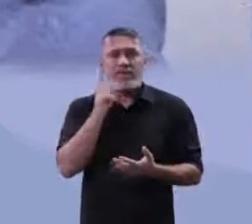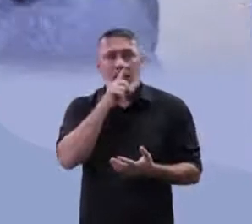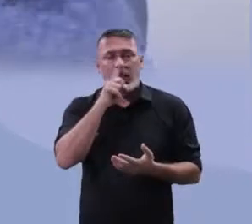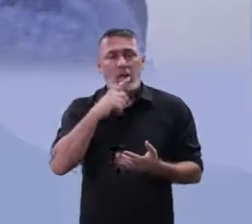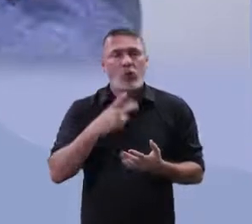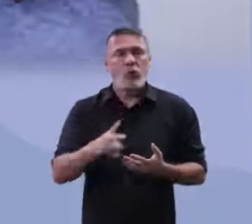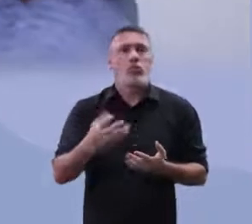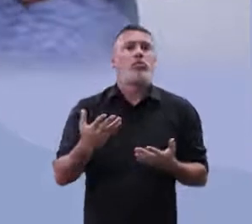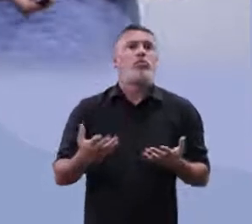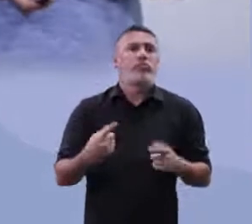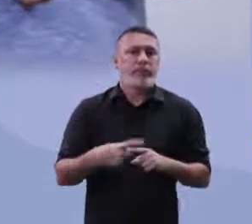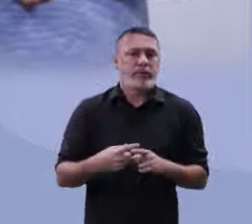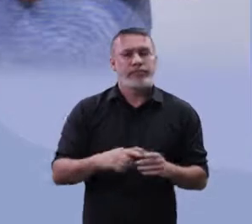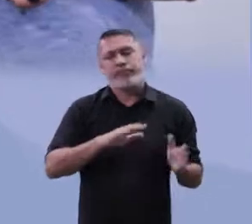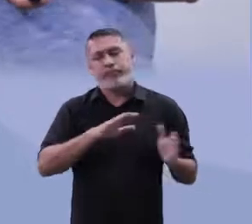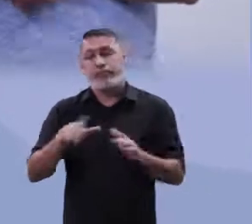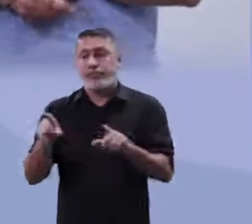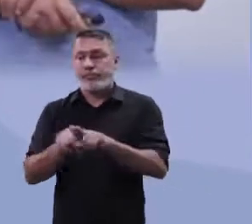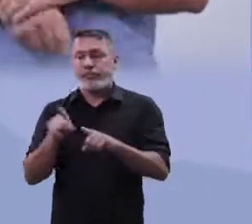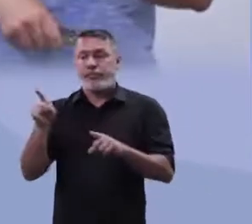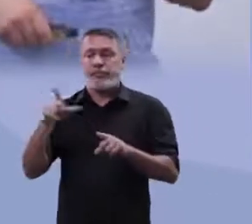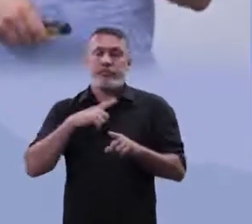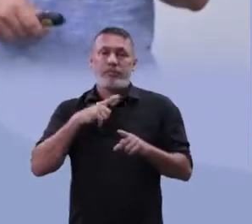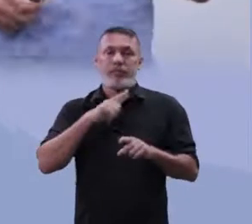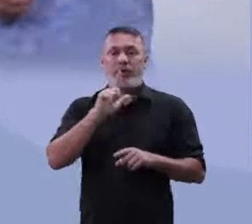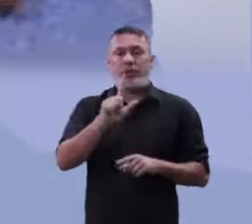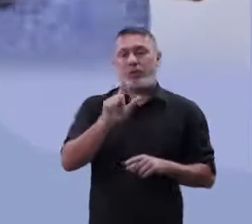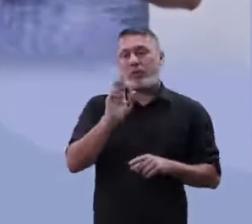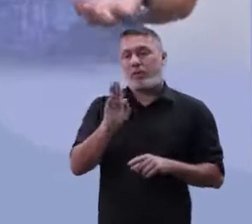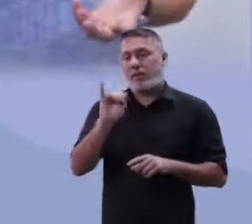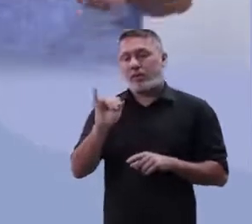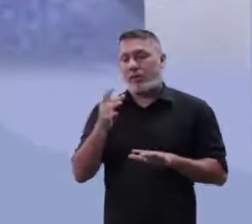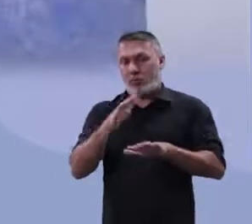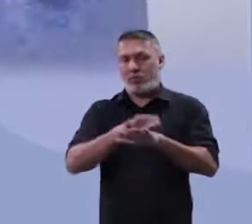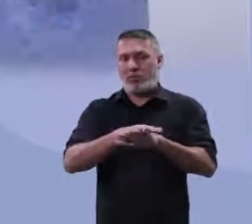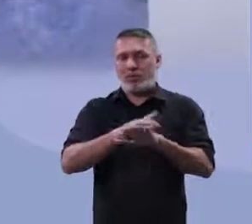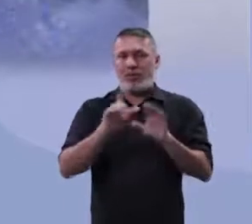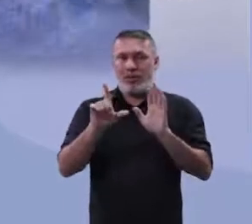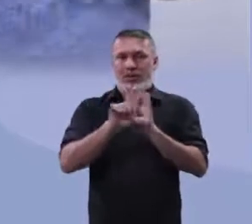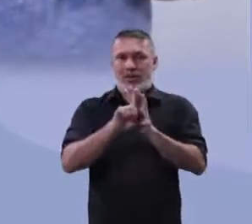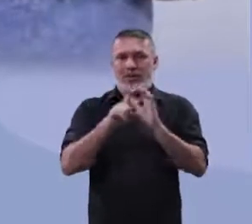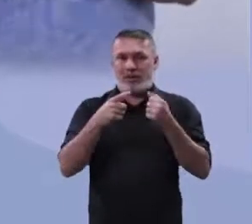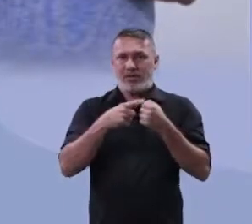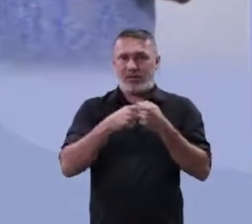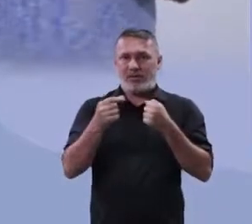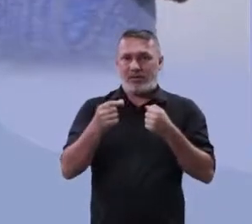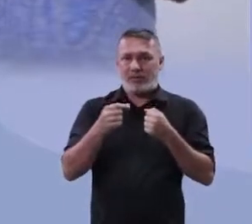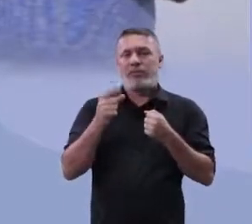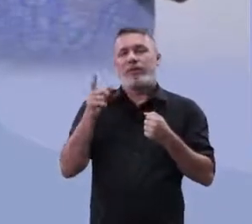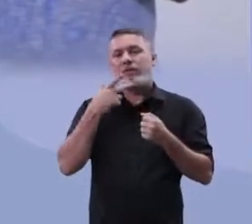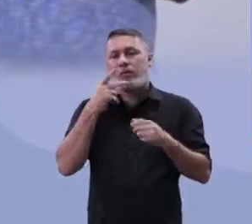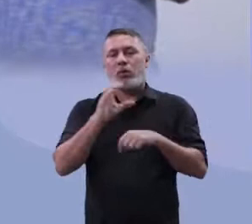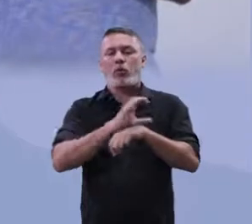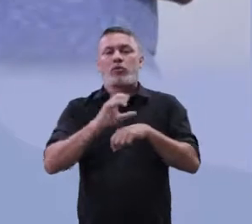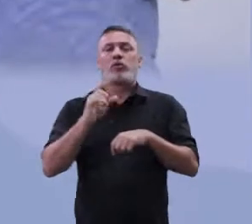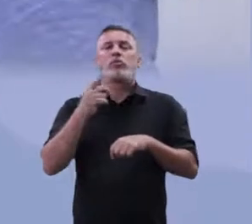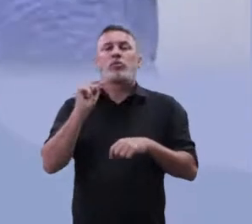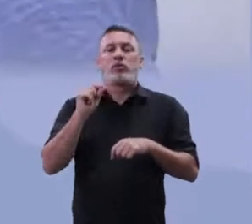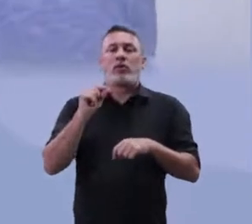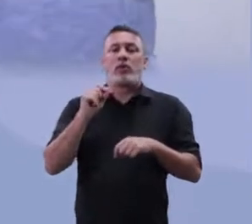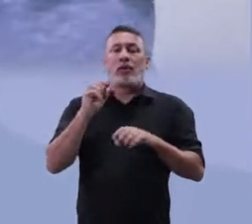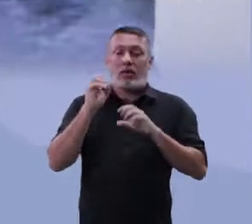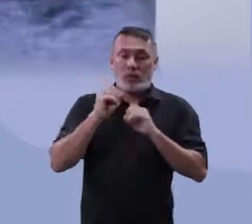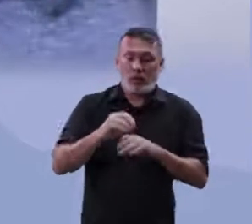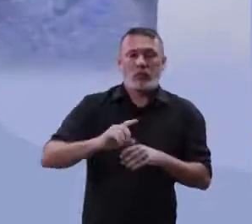falha? E, obviamente, nós temos o artigo 27 da Lei Brasileira de Inclusão, que pode ser tratado sobre isso aí. Educação constitui o direito da pessoa